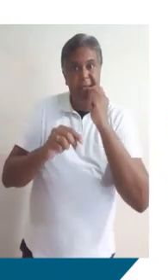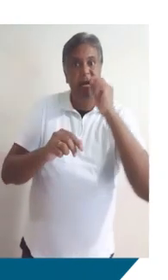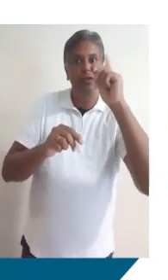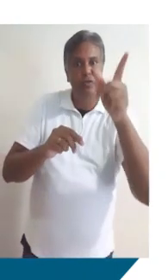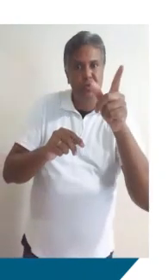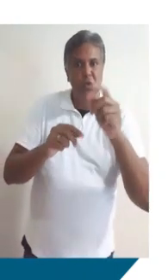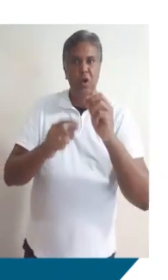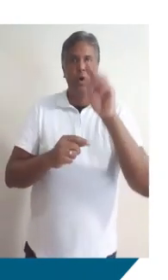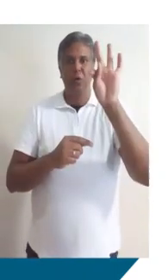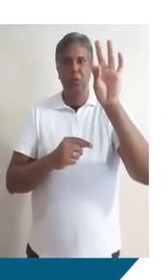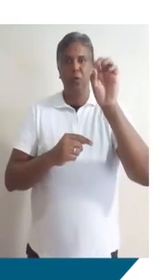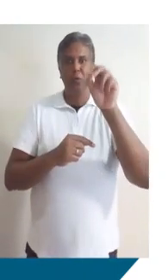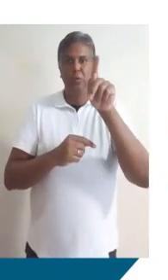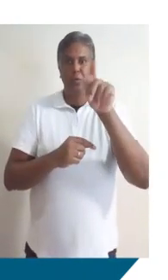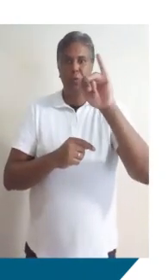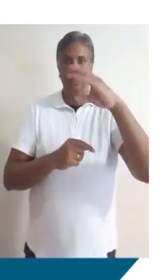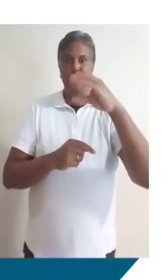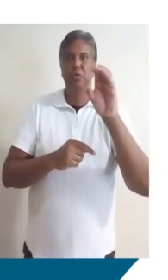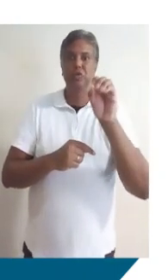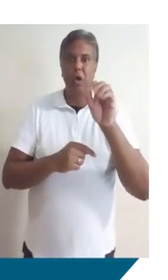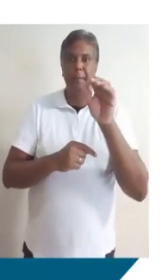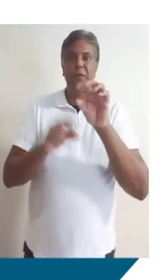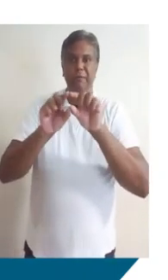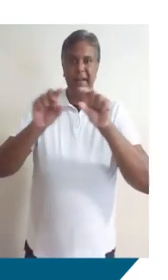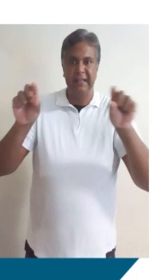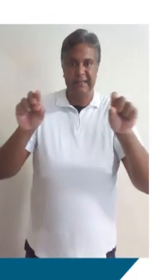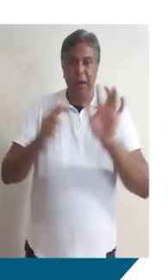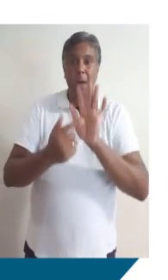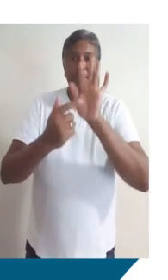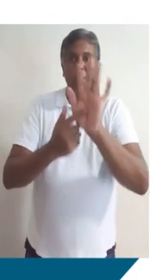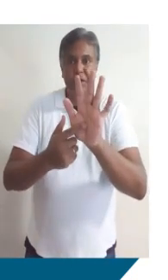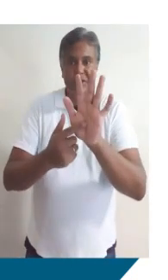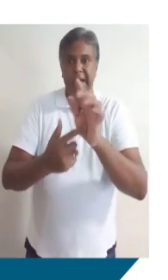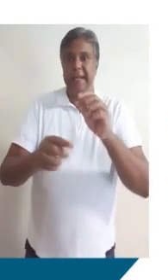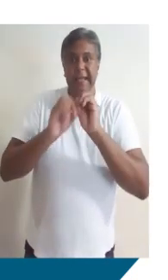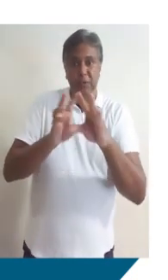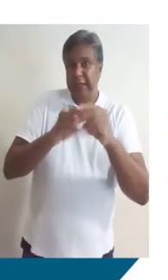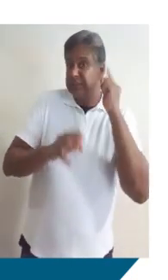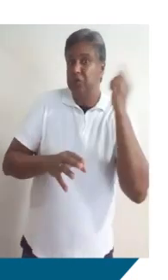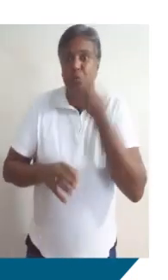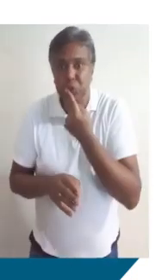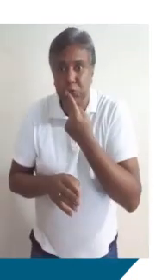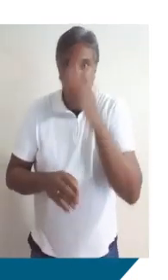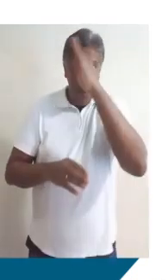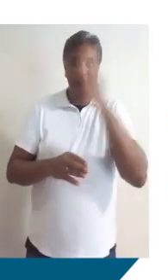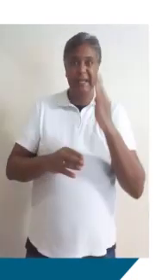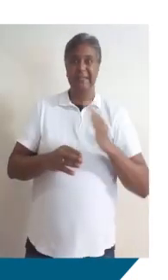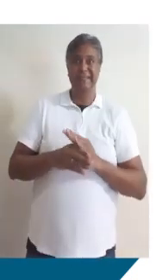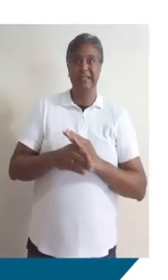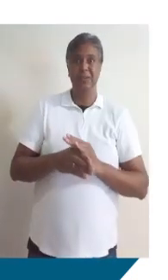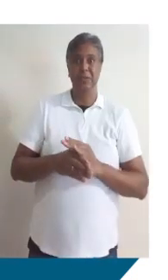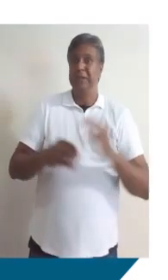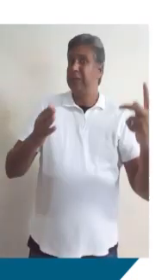dele expressa a opinião de que a formação educacional de surdos é um desafio no Brasil que ocorre devido à negligência governamental. E